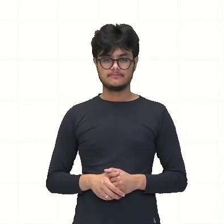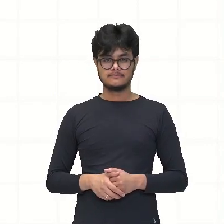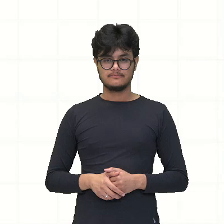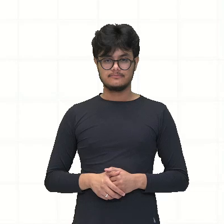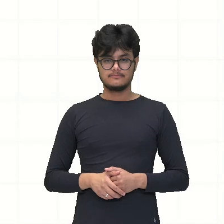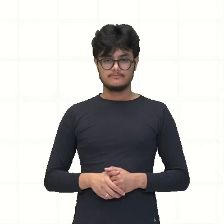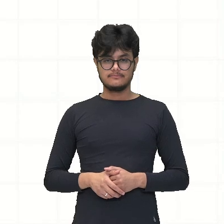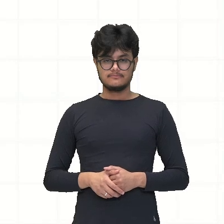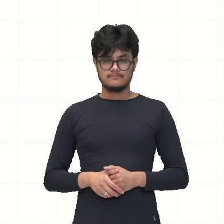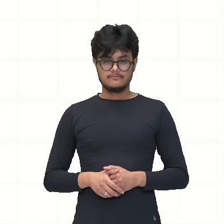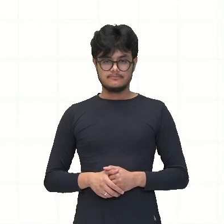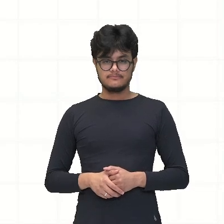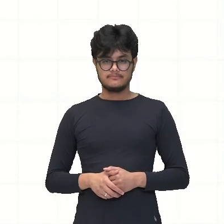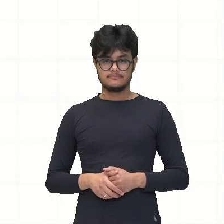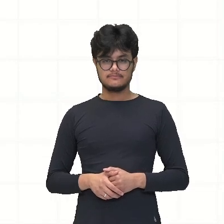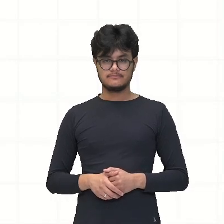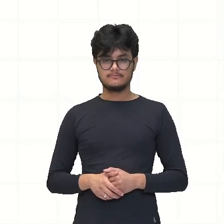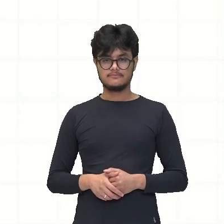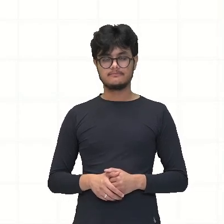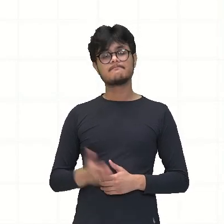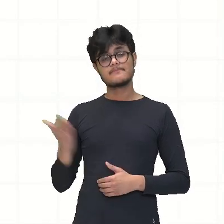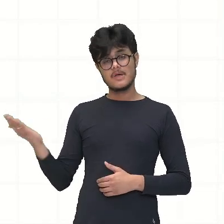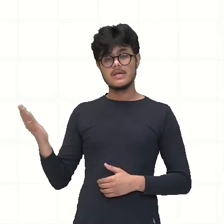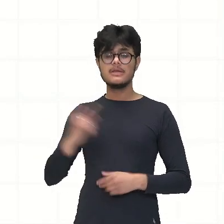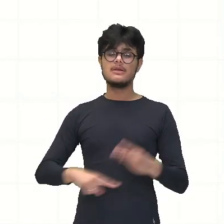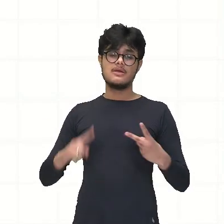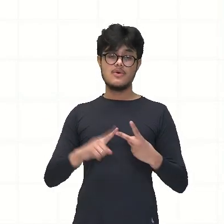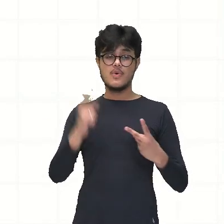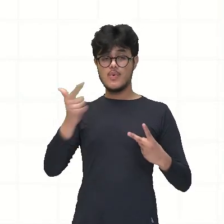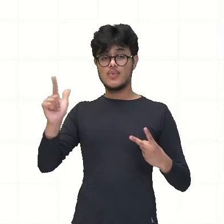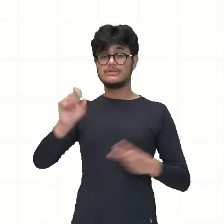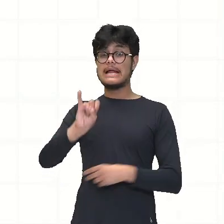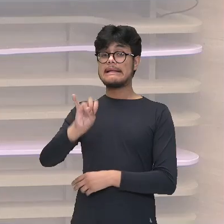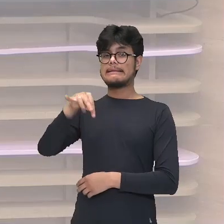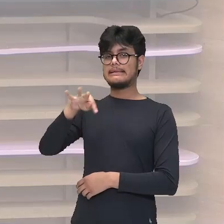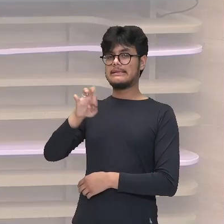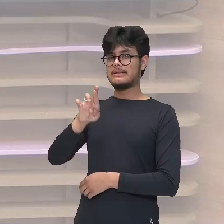para outra, no caso aí do Sudeste para o Nordeste, nós temos a